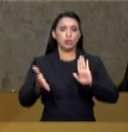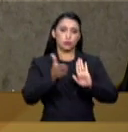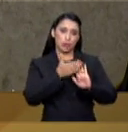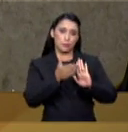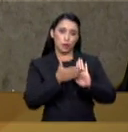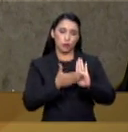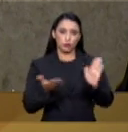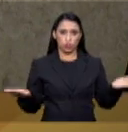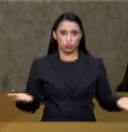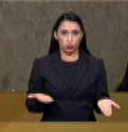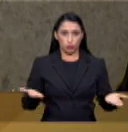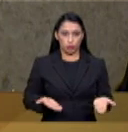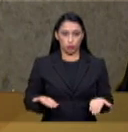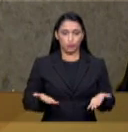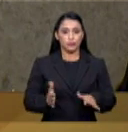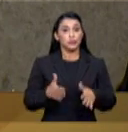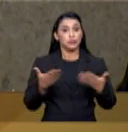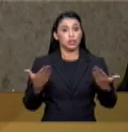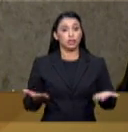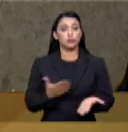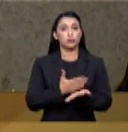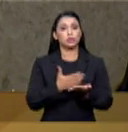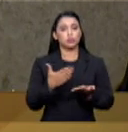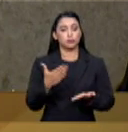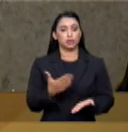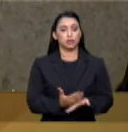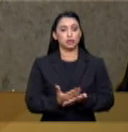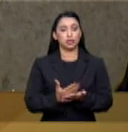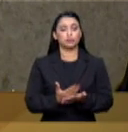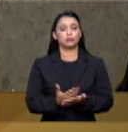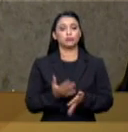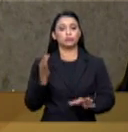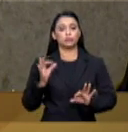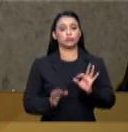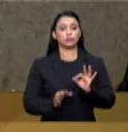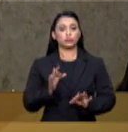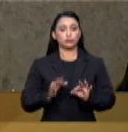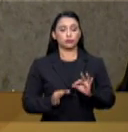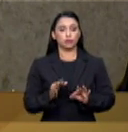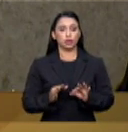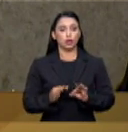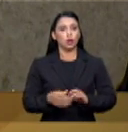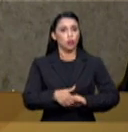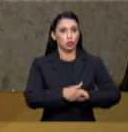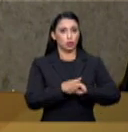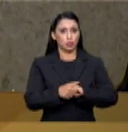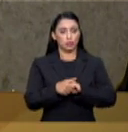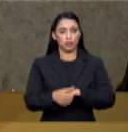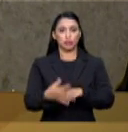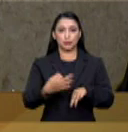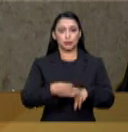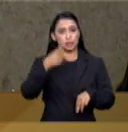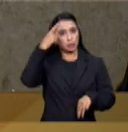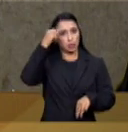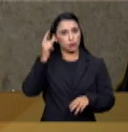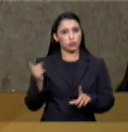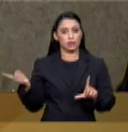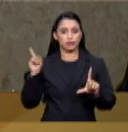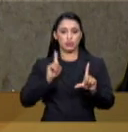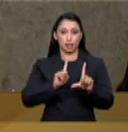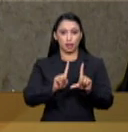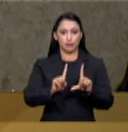Então, nesse sentido, eu chamo a julgamento, cumprimentando o ministro Barroso, que acaba de entrar aqui